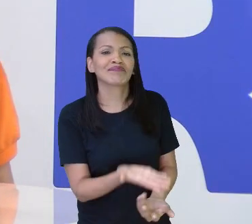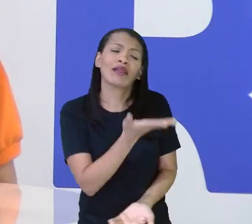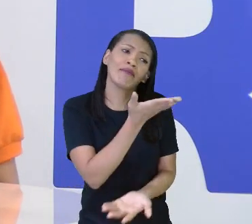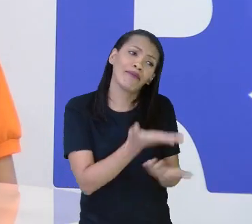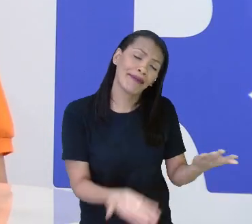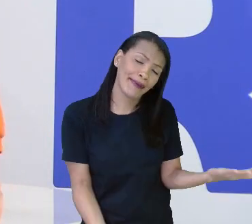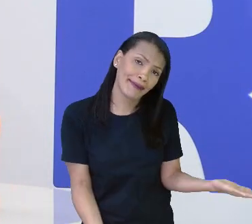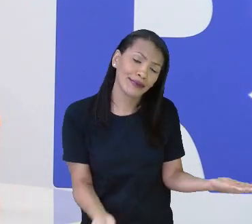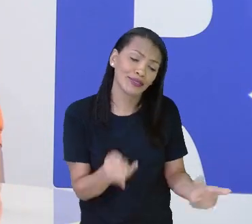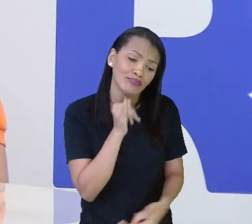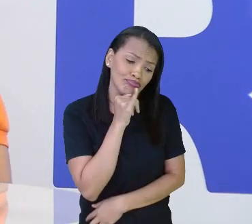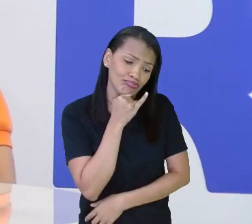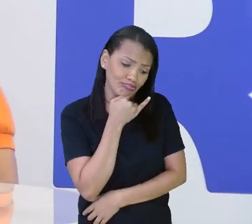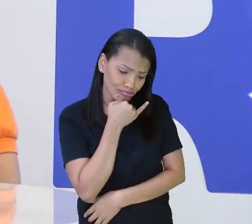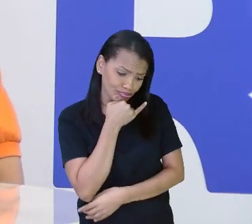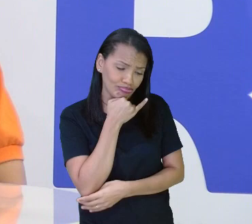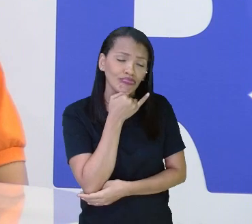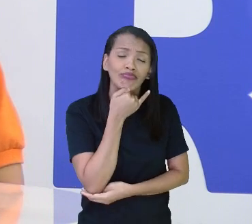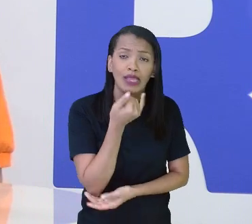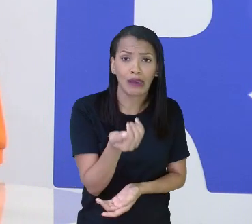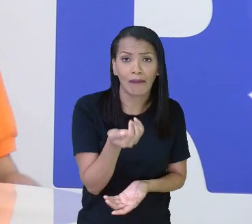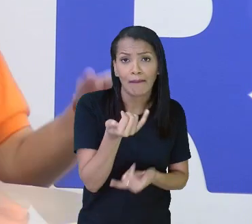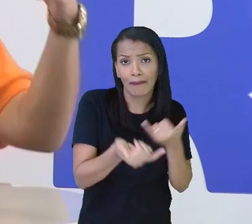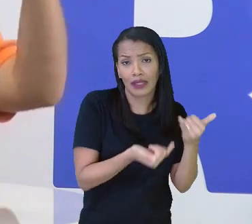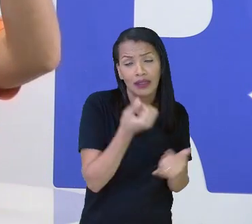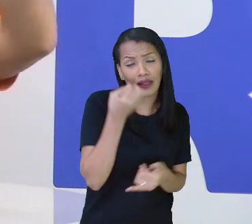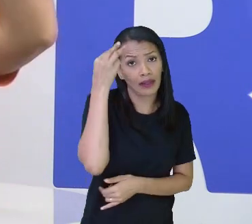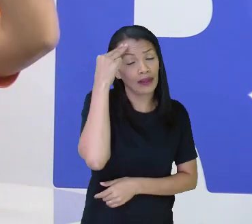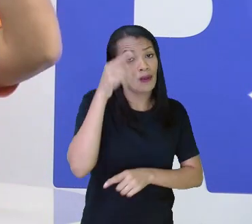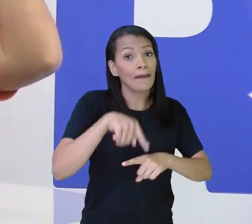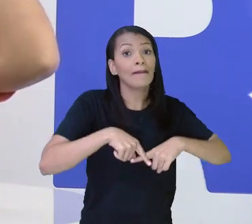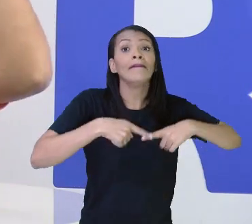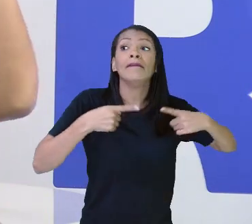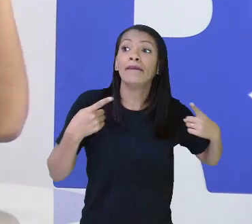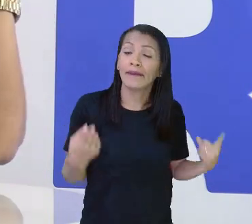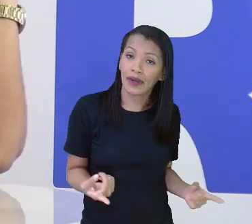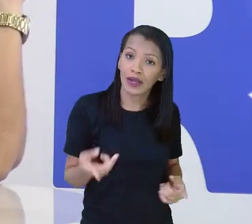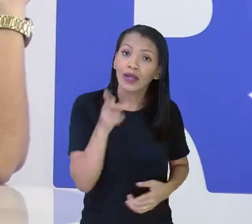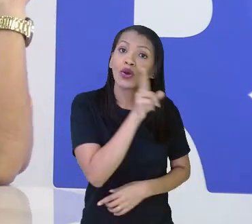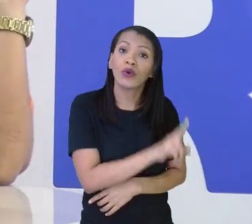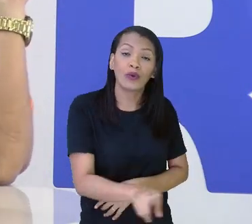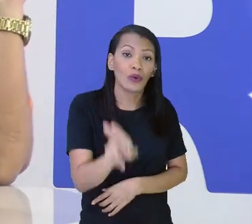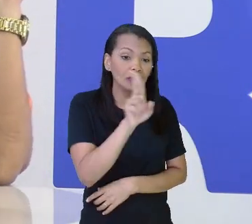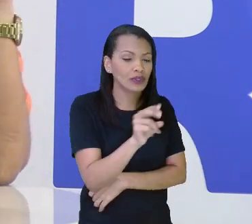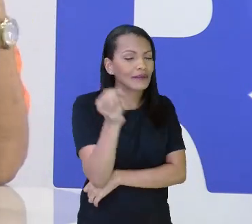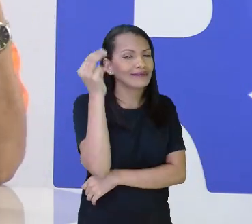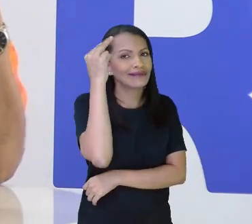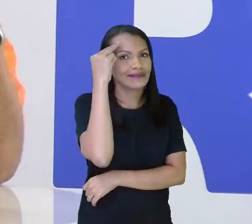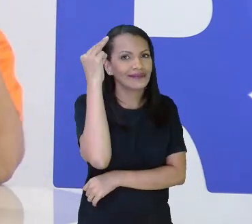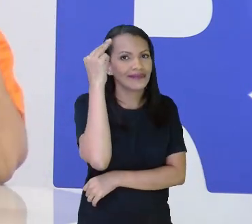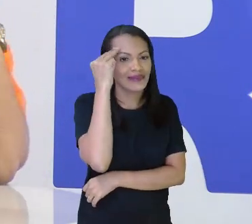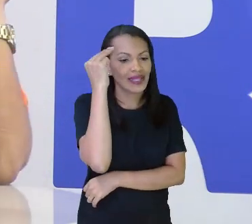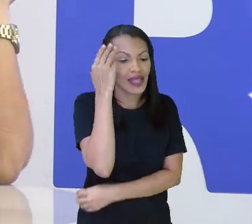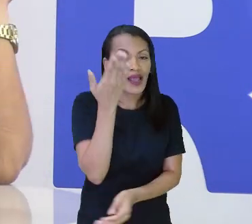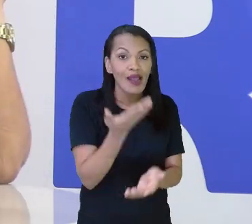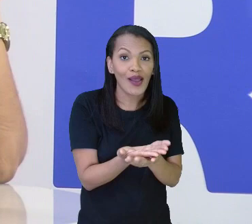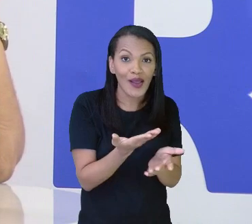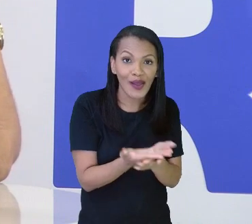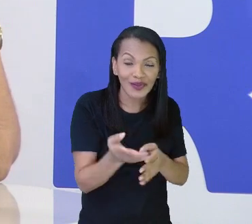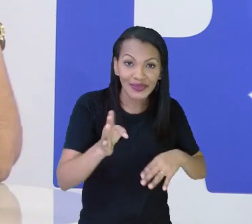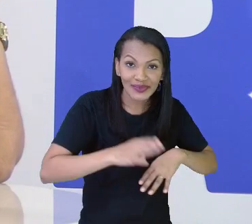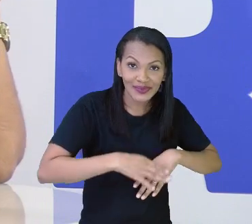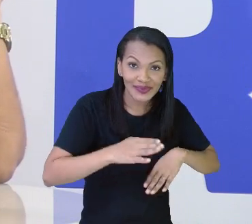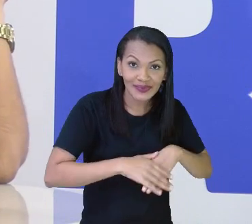né, gente? Esse negócio de jogo da memória não dá pra mim, mas eu vou utilizar essa minha memória para a aula de matemática